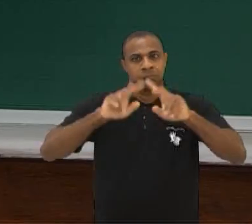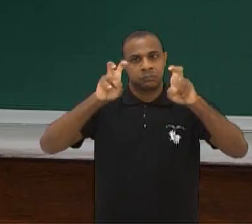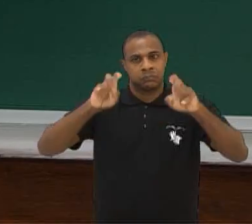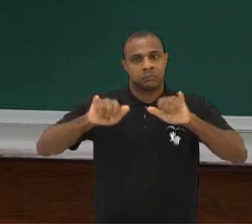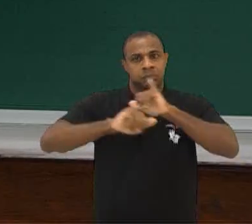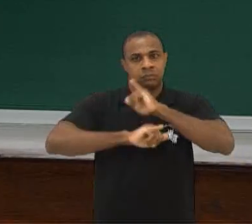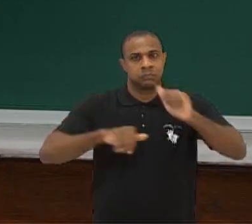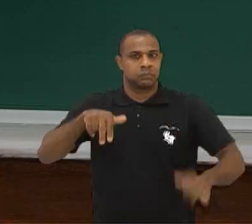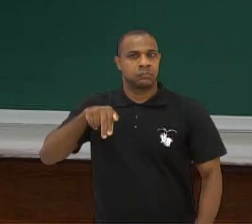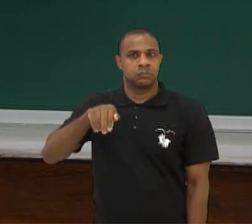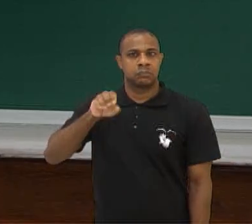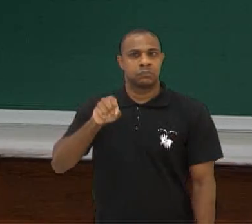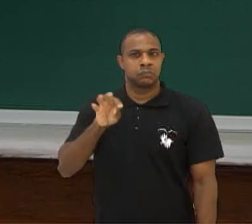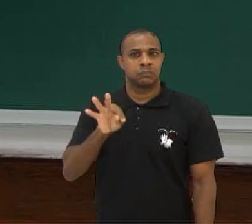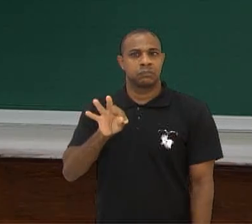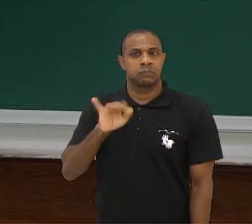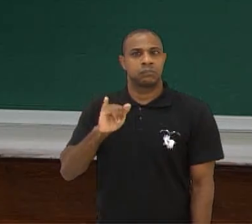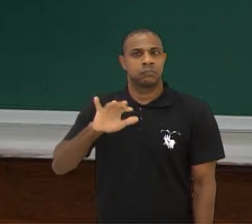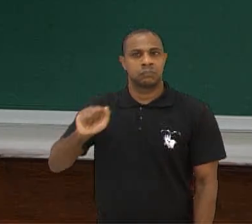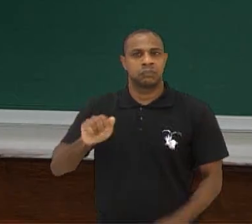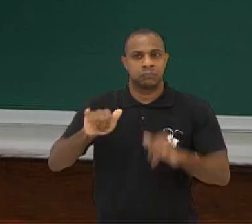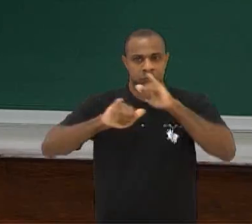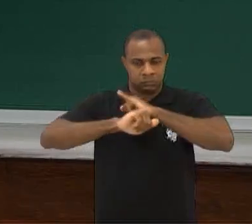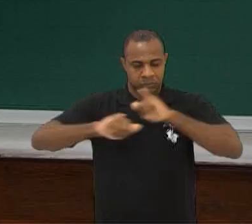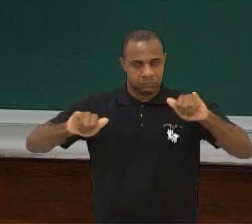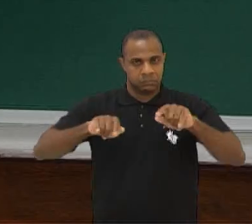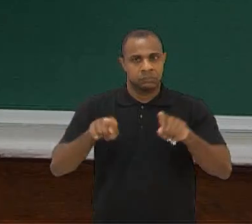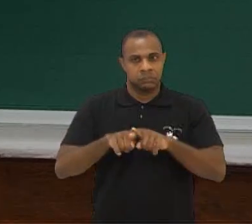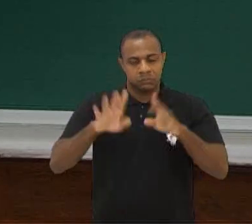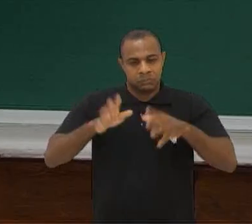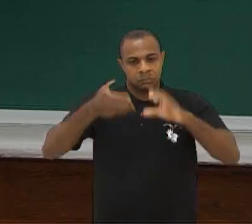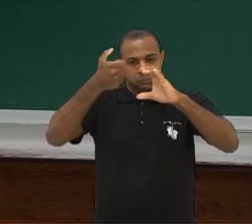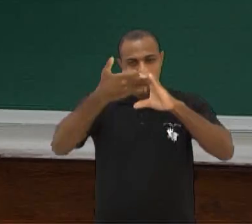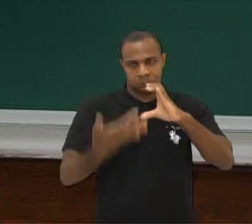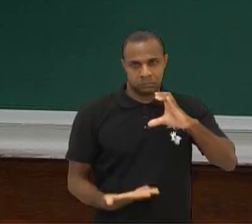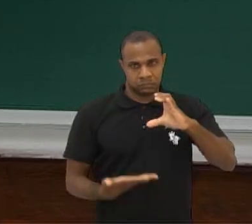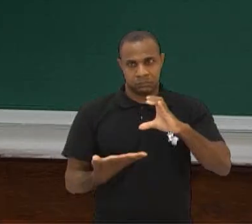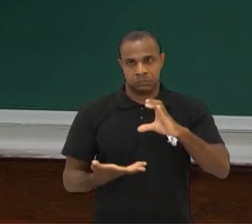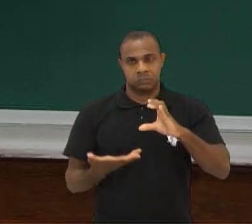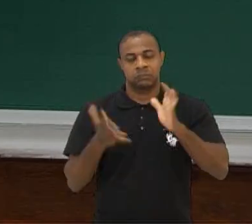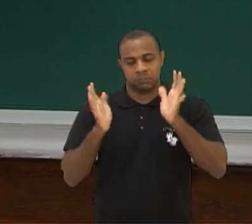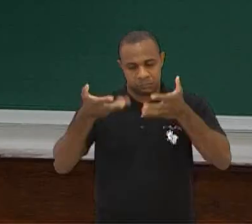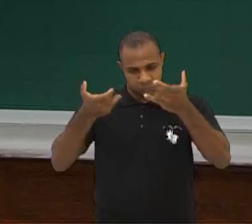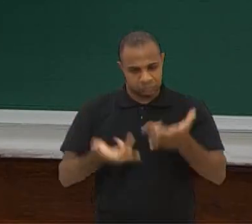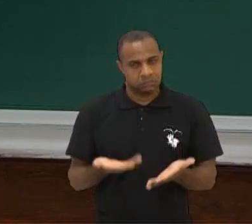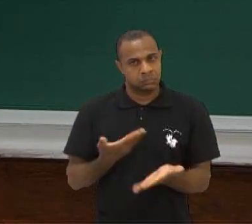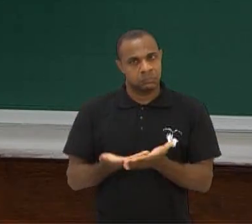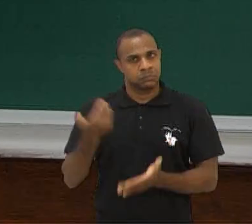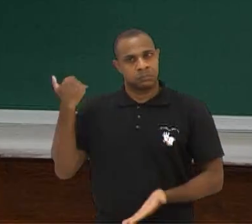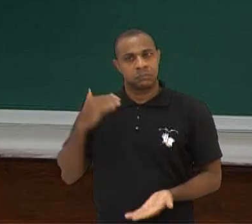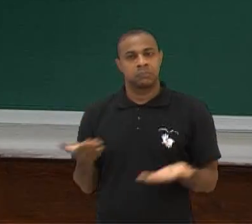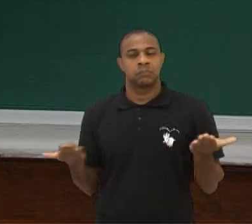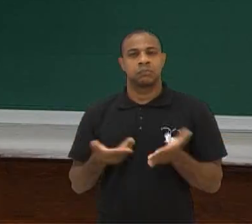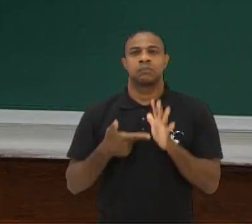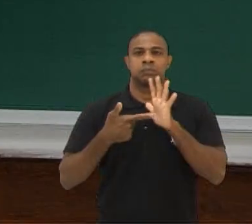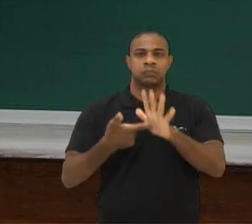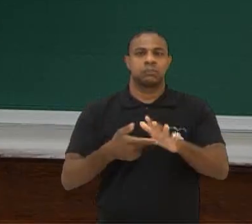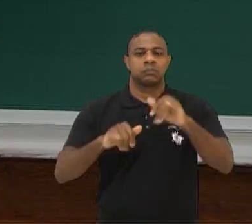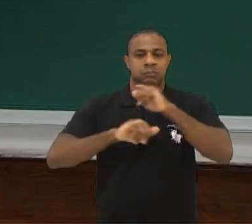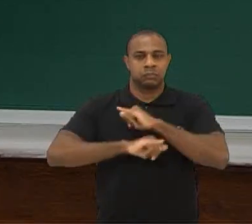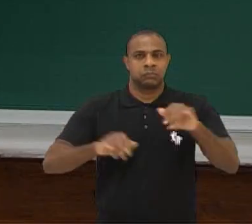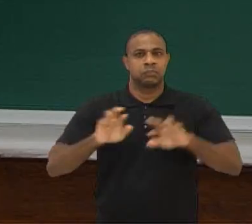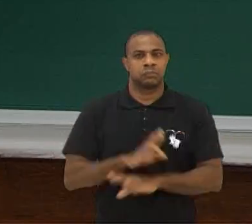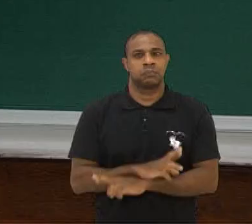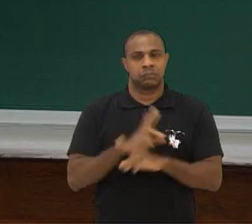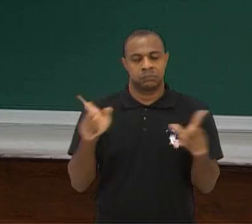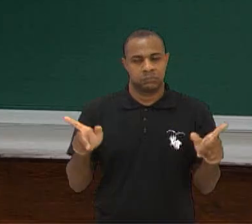já começamos essa discussão sobre as características da notícia em outras aulas. Hoje a gente traz uma notícia diferente daquela que